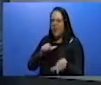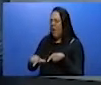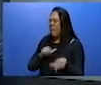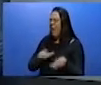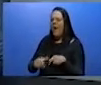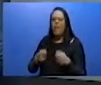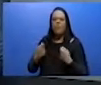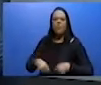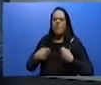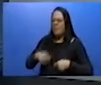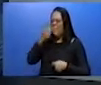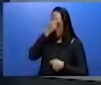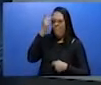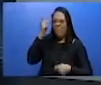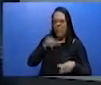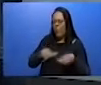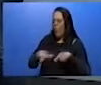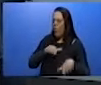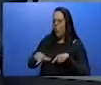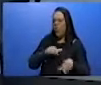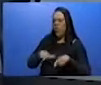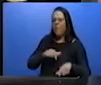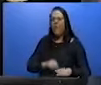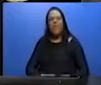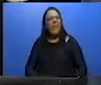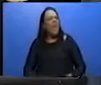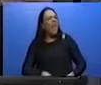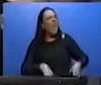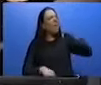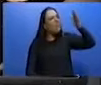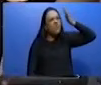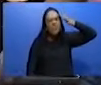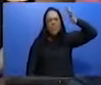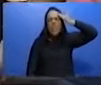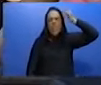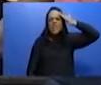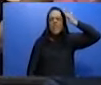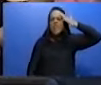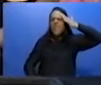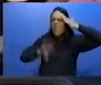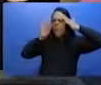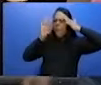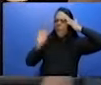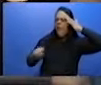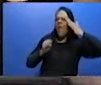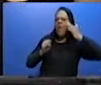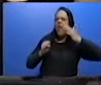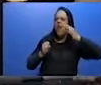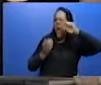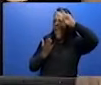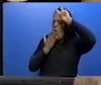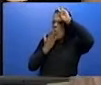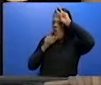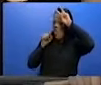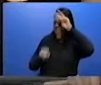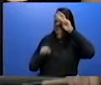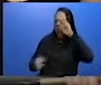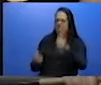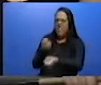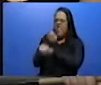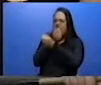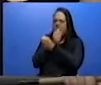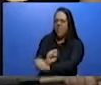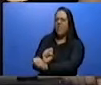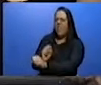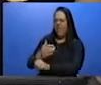mais trabalhadores. Já sei, vou capturar alguns índios para serem meus escravos.